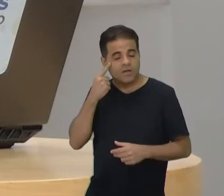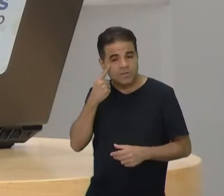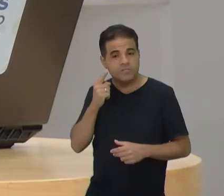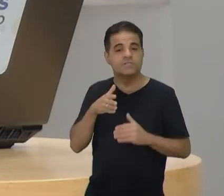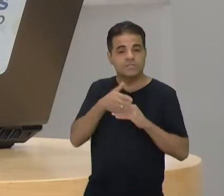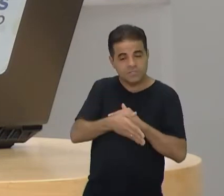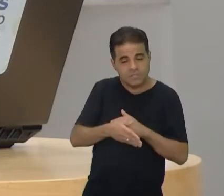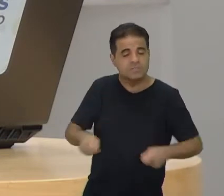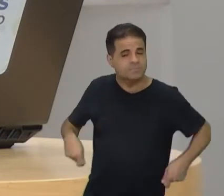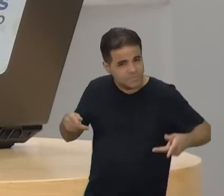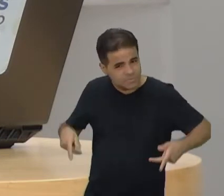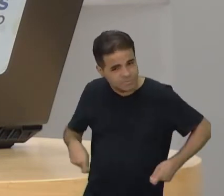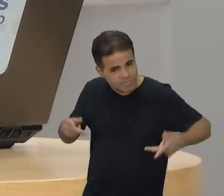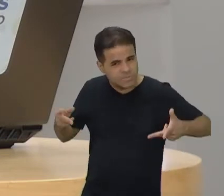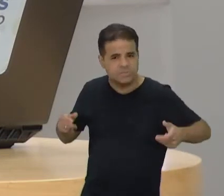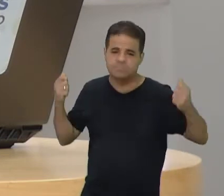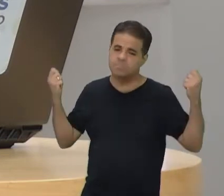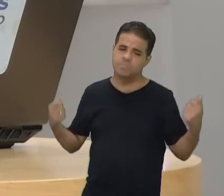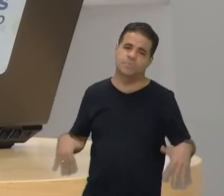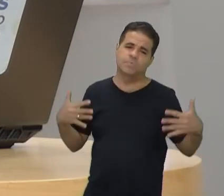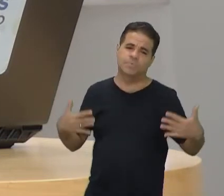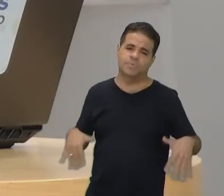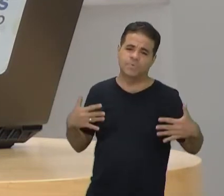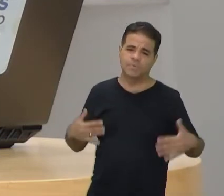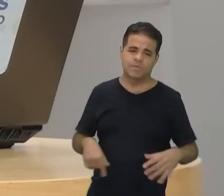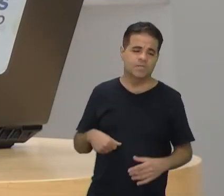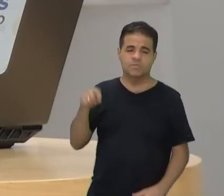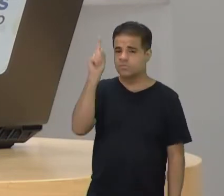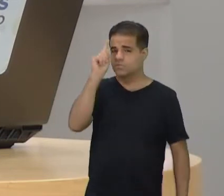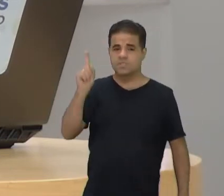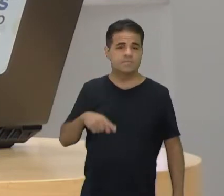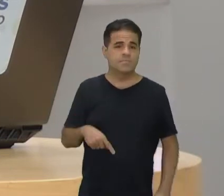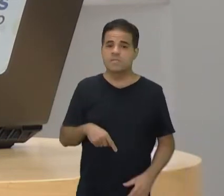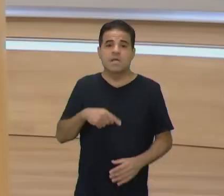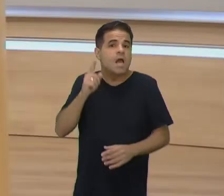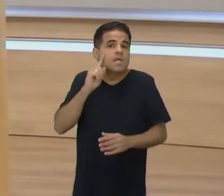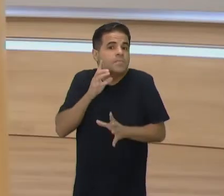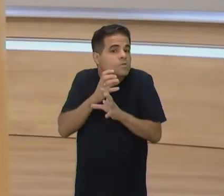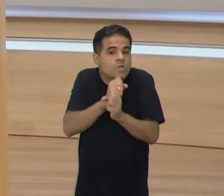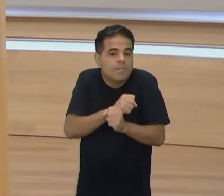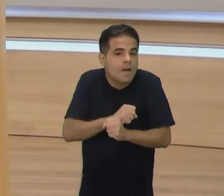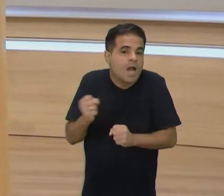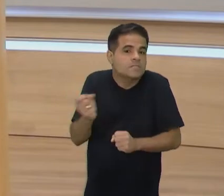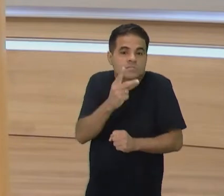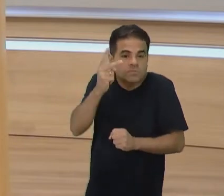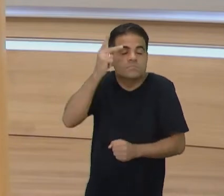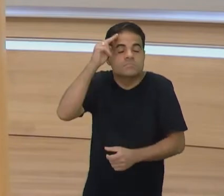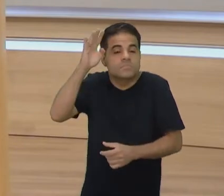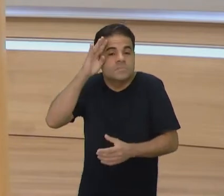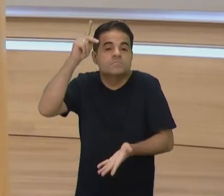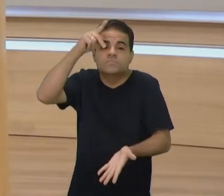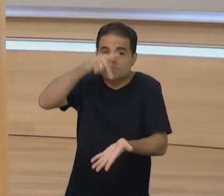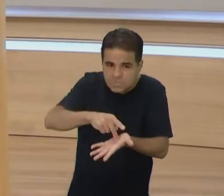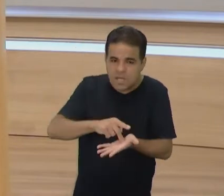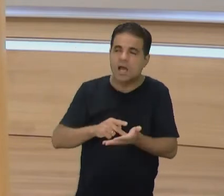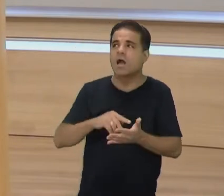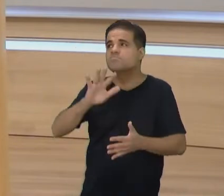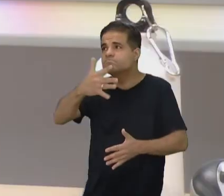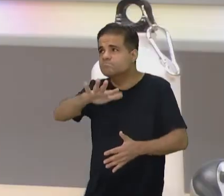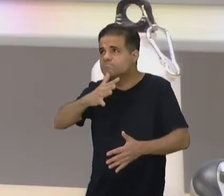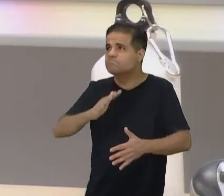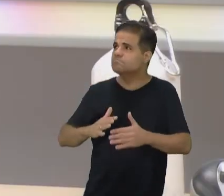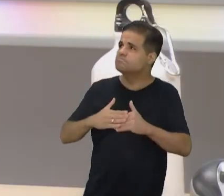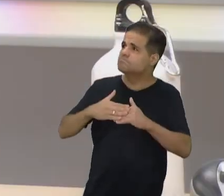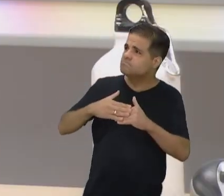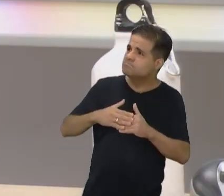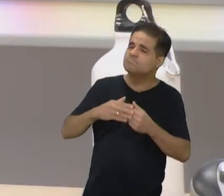né? Pelas nossas despesas. Sim. A gente não sabe mensurar esse valor. Mas, né, pensando no real, deve ter sido por volta de ou um pouquinho